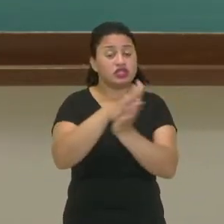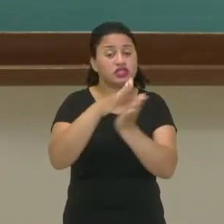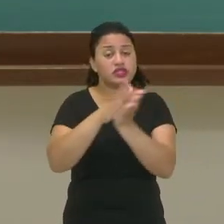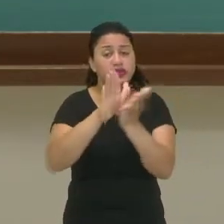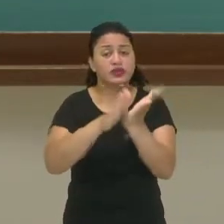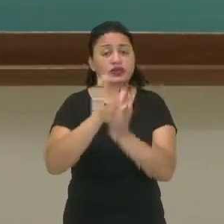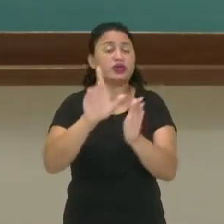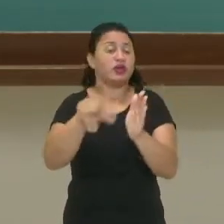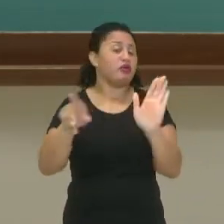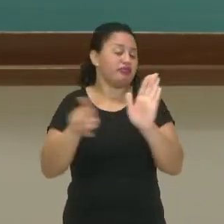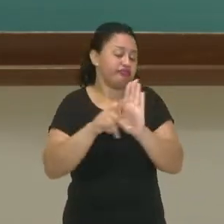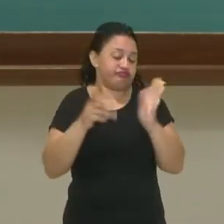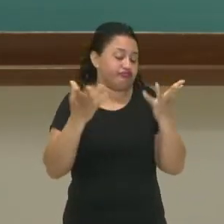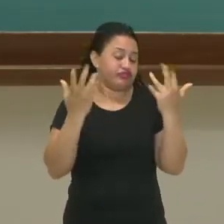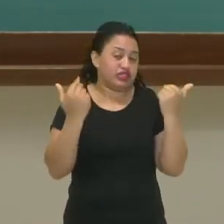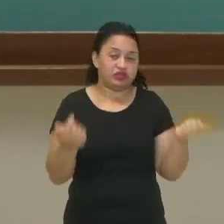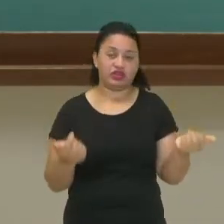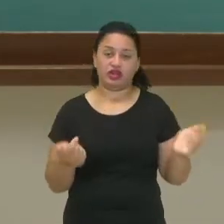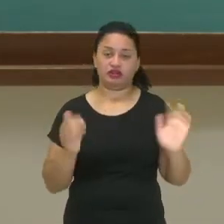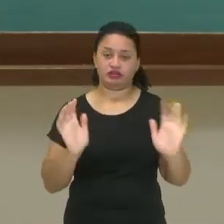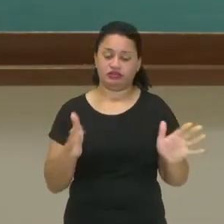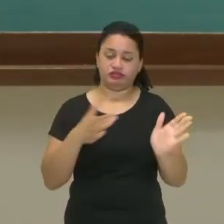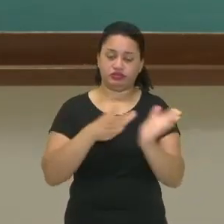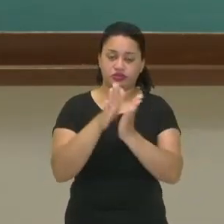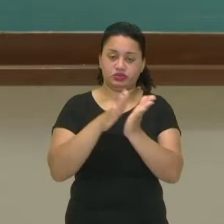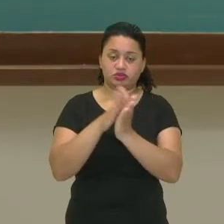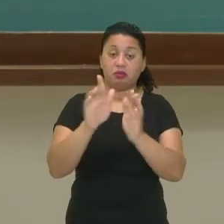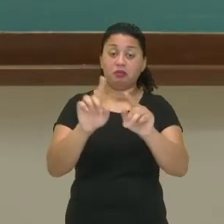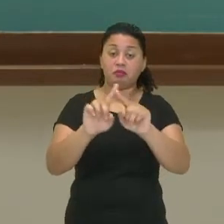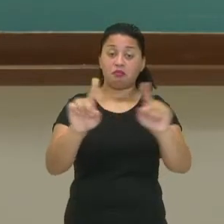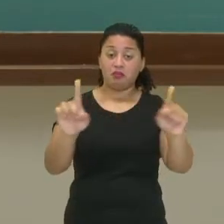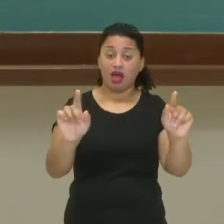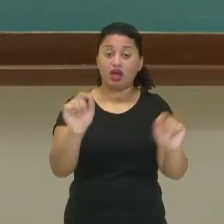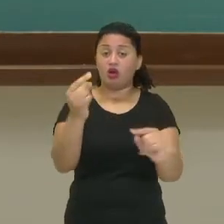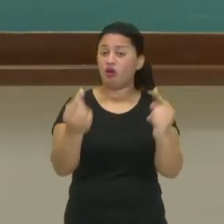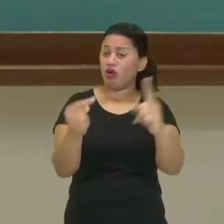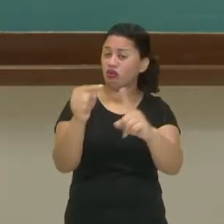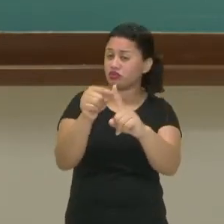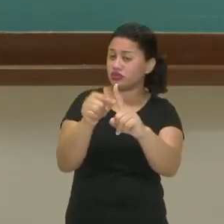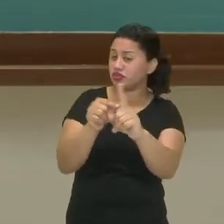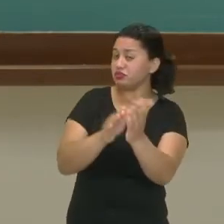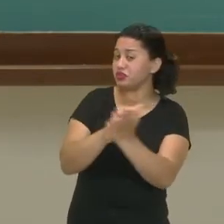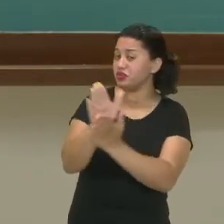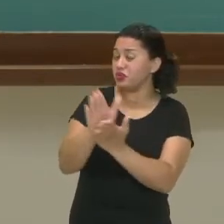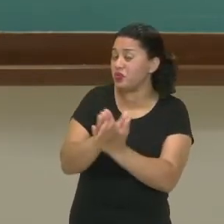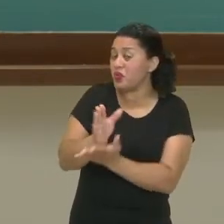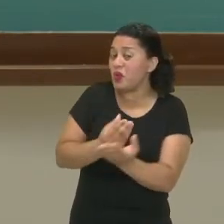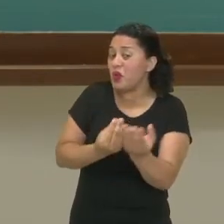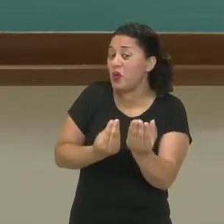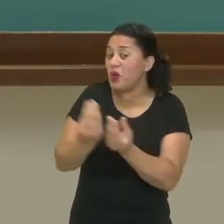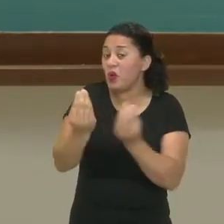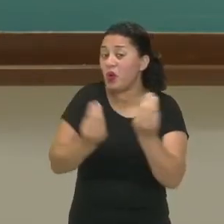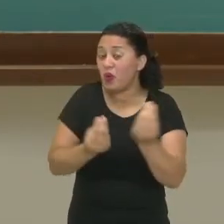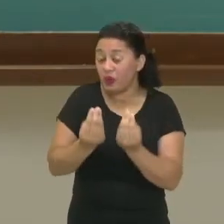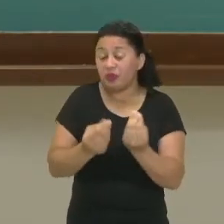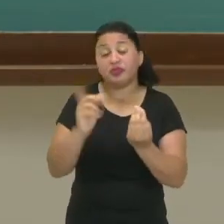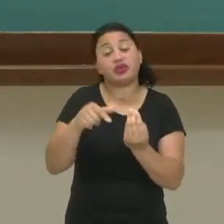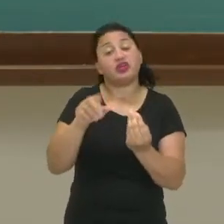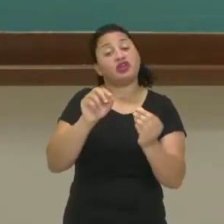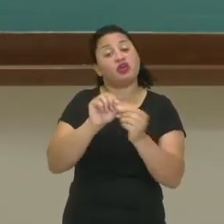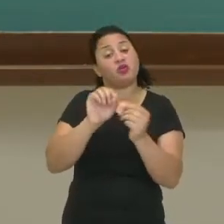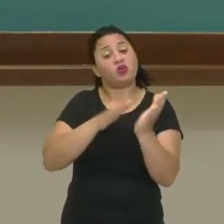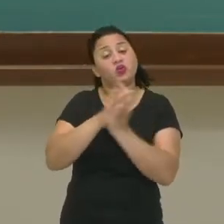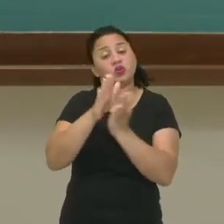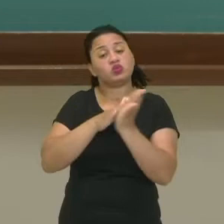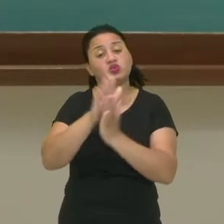É próprio do ser humano, né? O consumo. Mas que tipo de consumo? Como que você dá esse consumo? Que